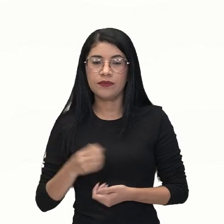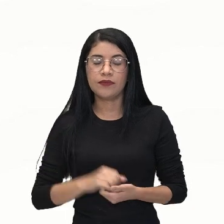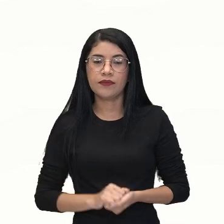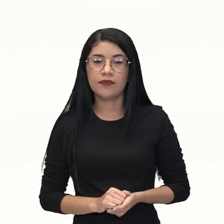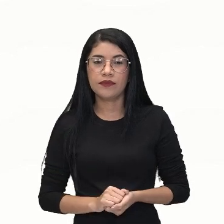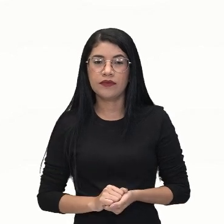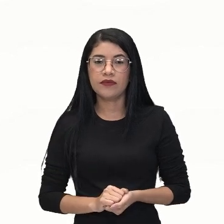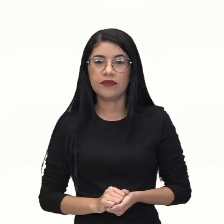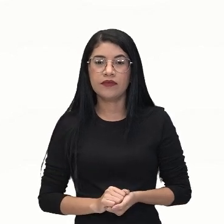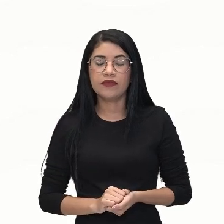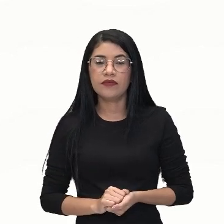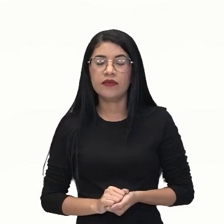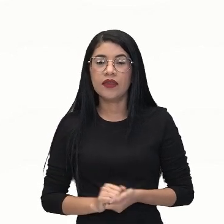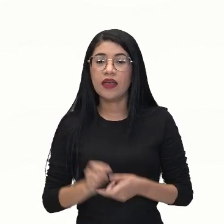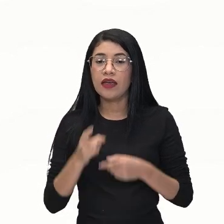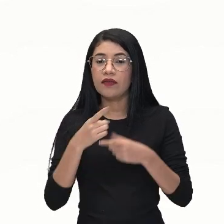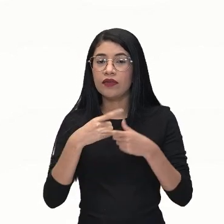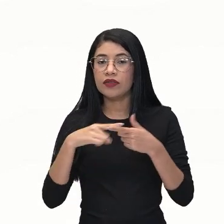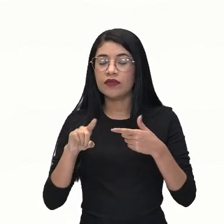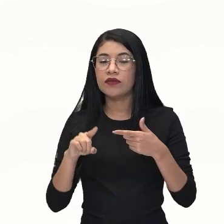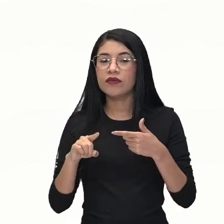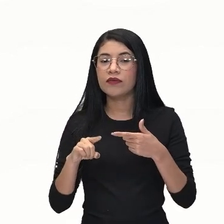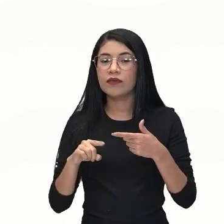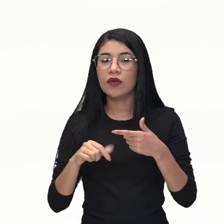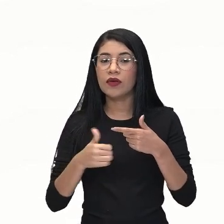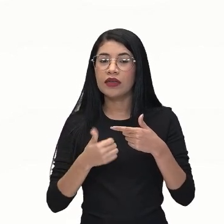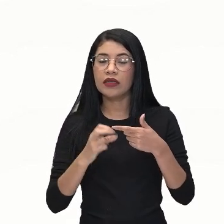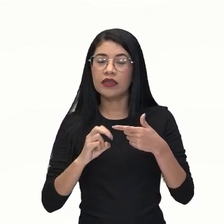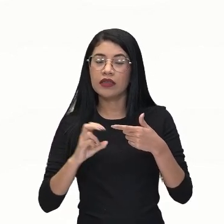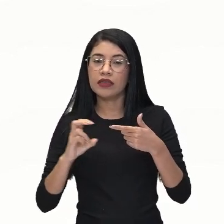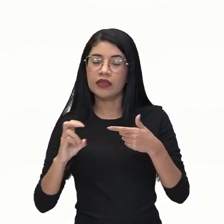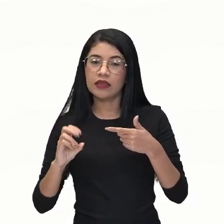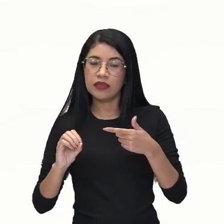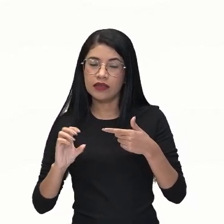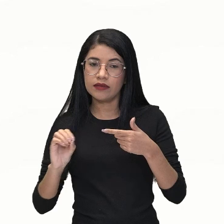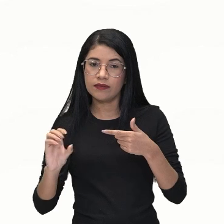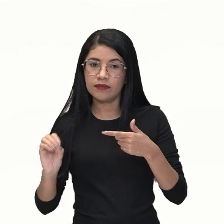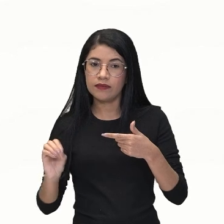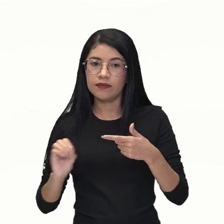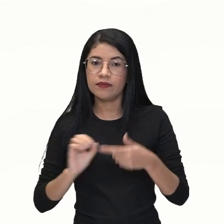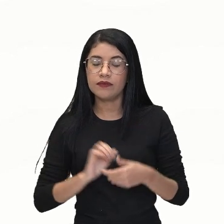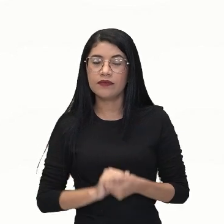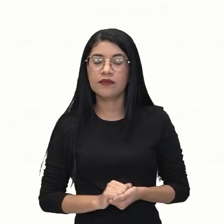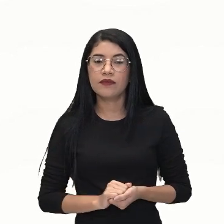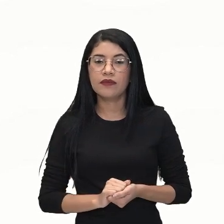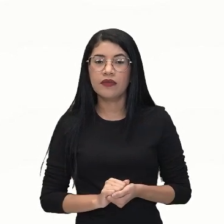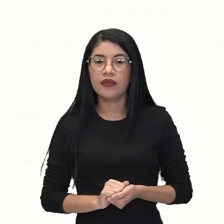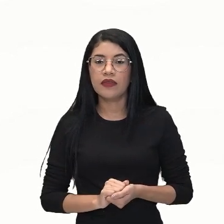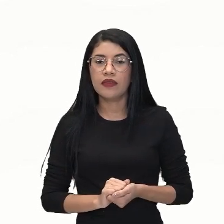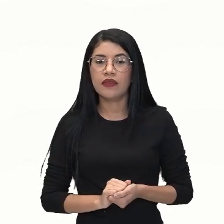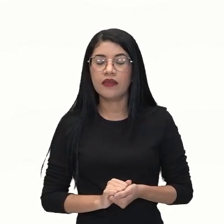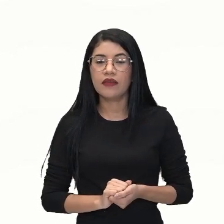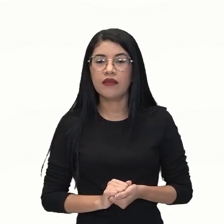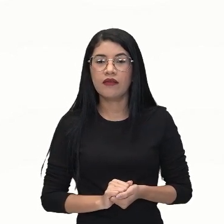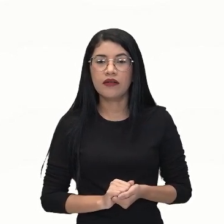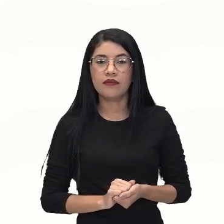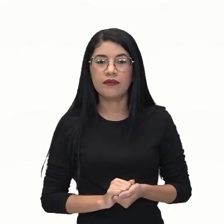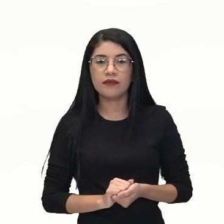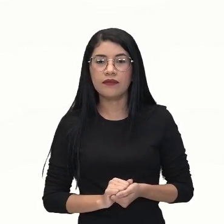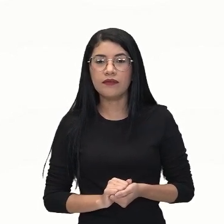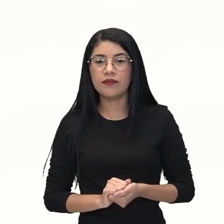mil. Isso aqui eu vou dividir por quanto? Pelos meus 15 que estavam multiplicando. E agora vai passar